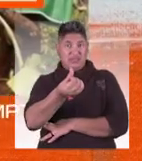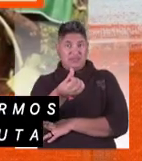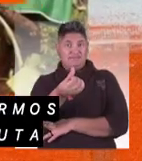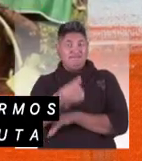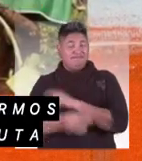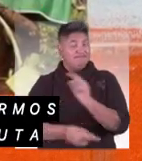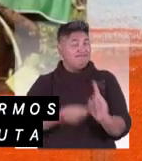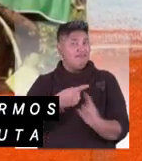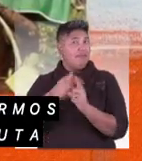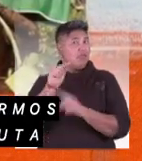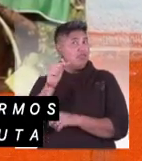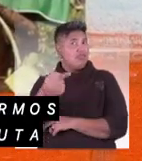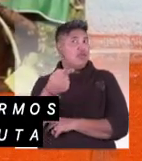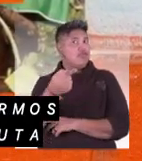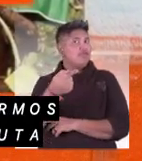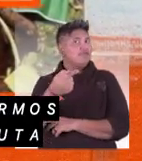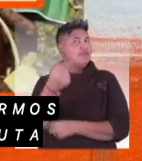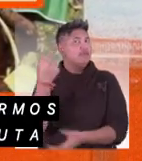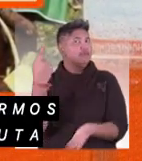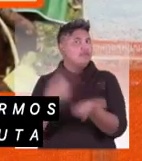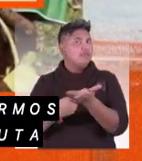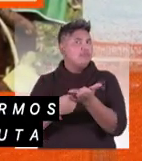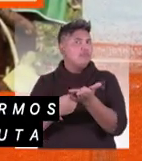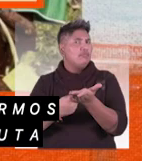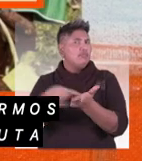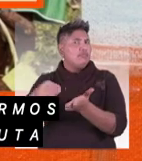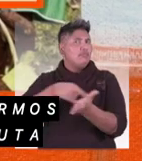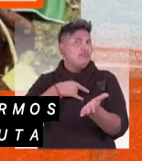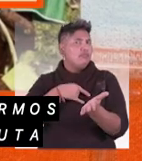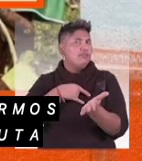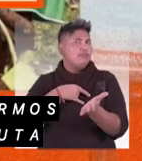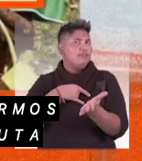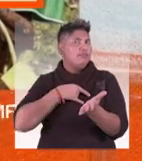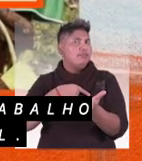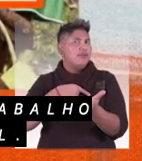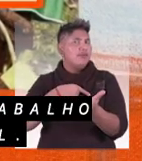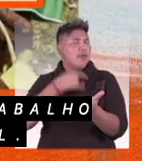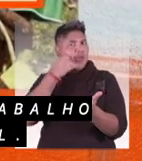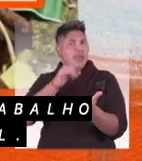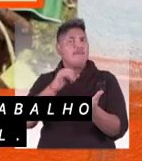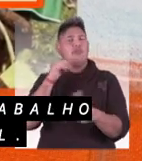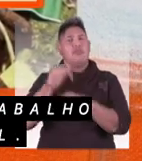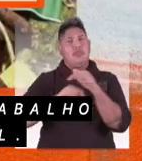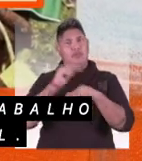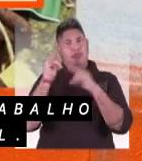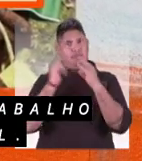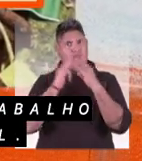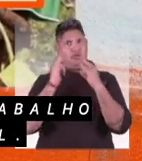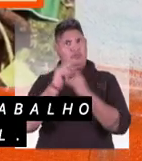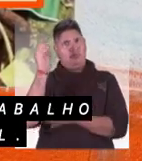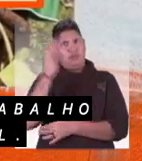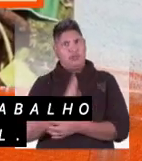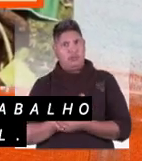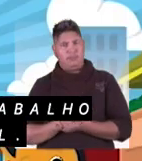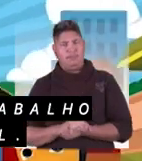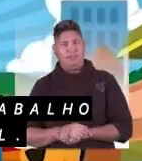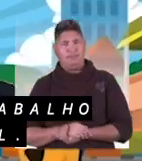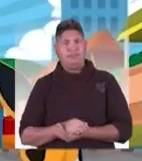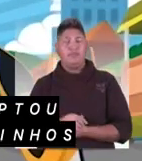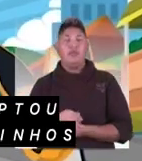e realizou 7.203 termos de ajuste de conduta contra práticas de trabalho infantil no